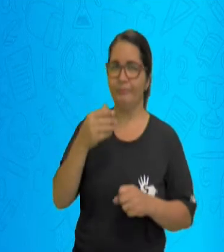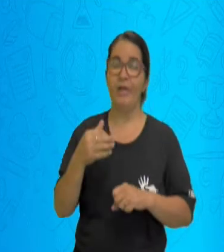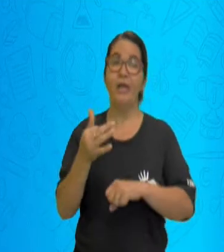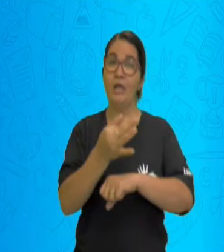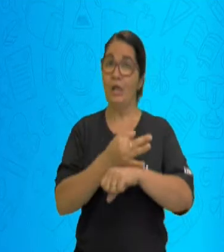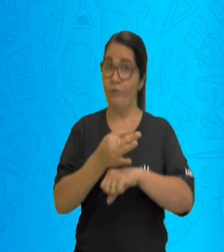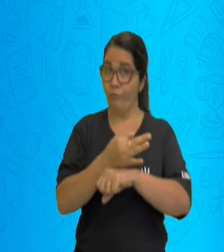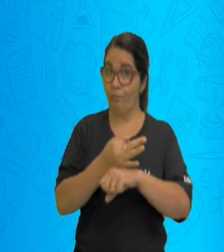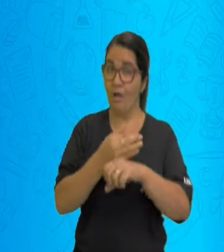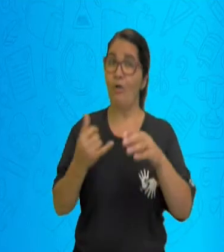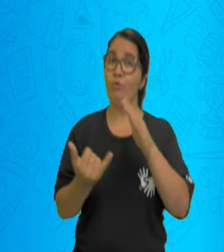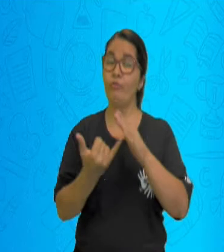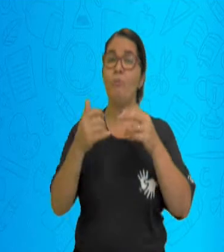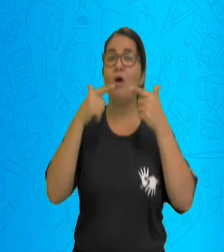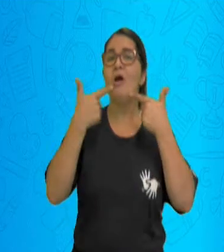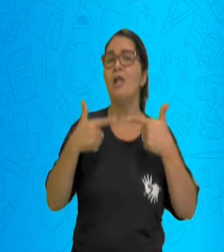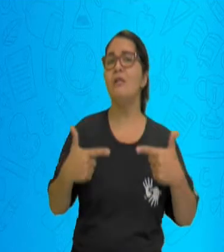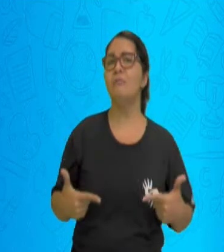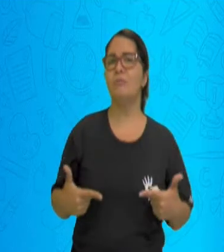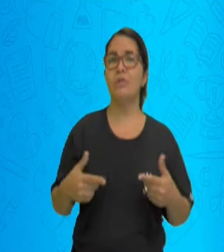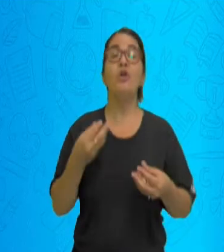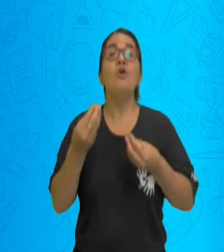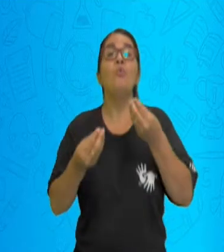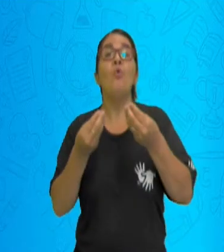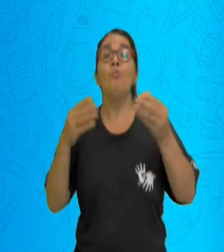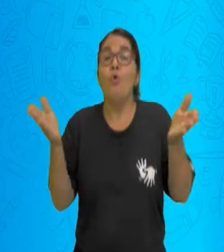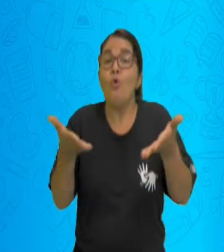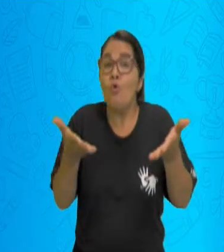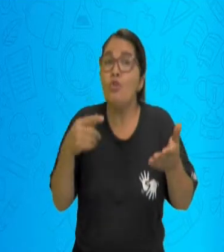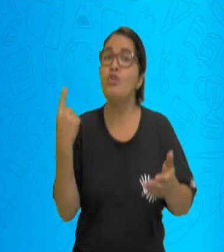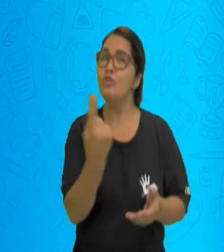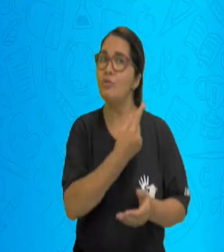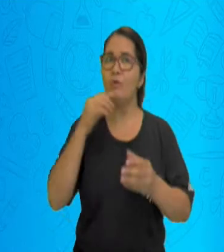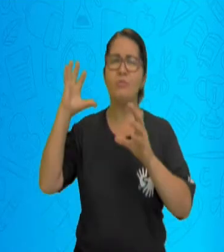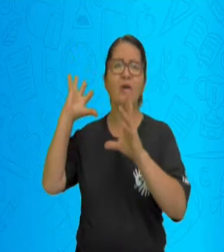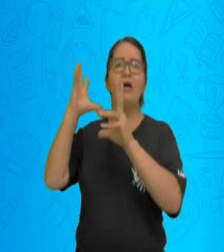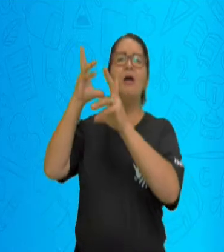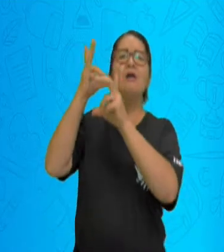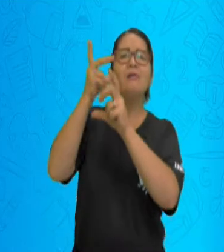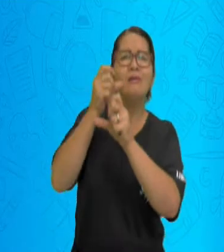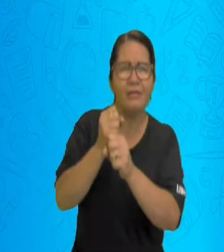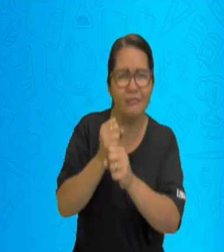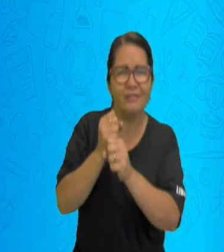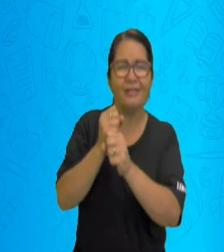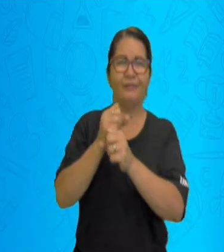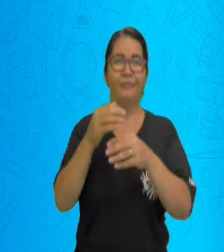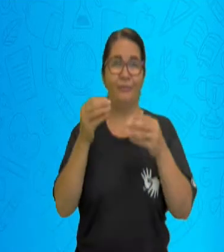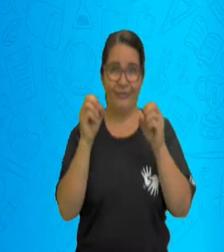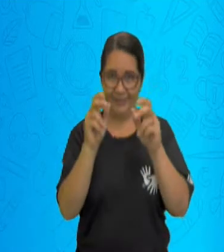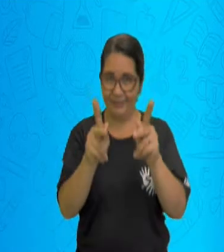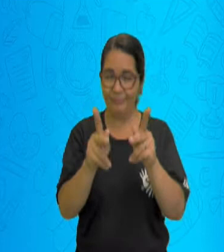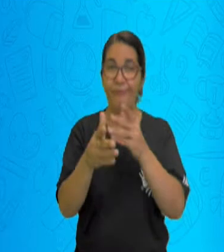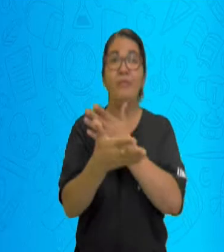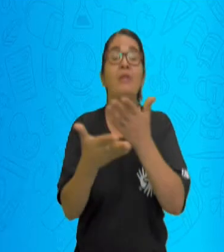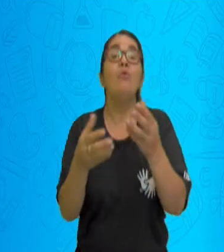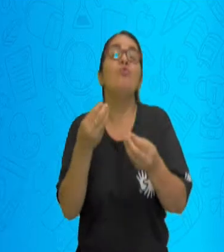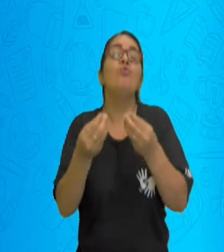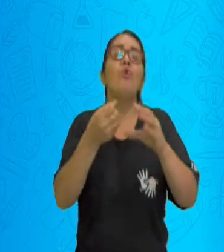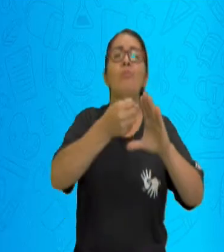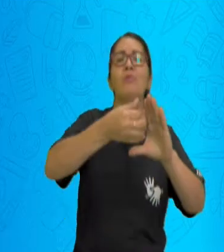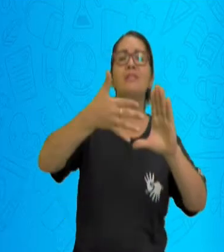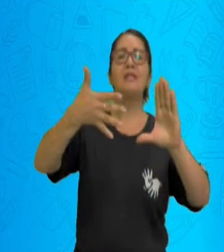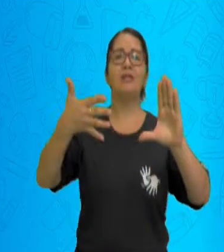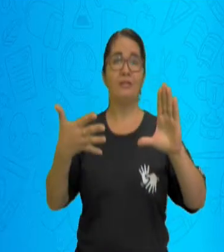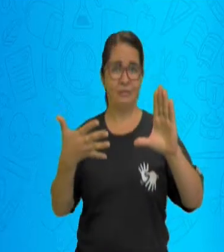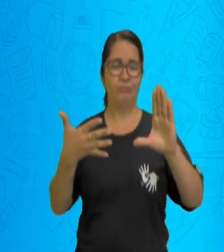Pois é, na aula de hoje será uma revisão. Você aprenderá sobre as características